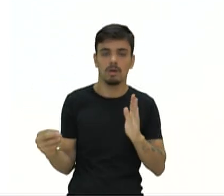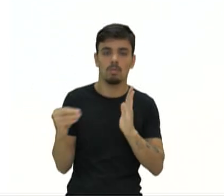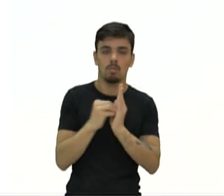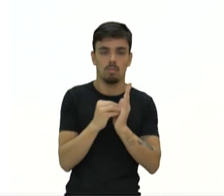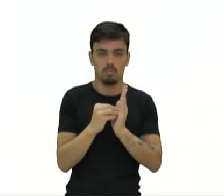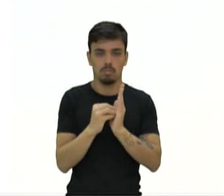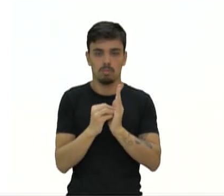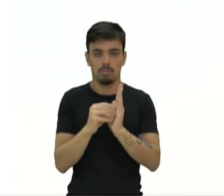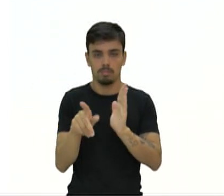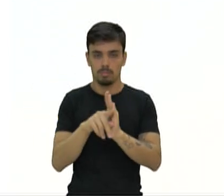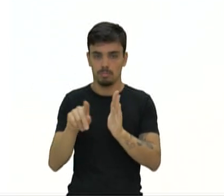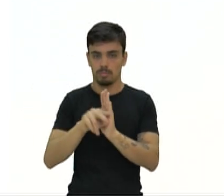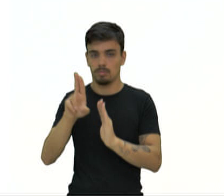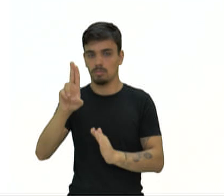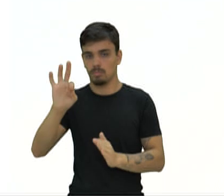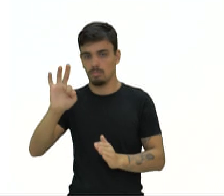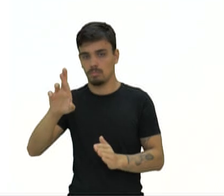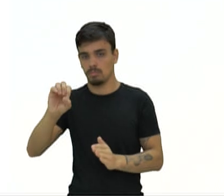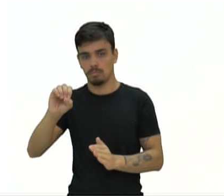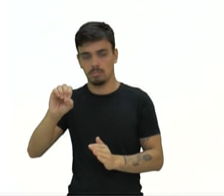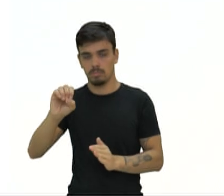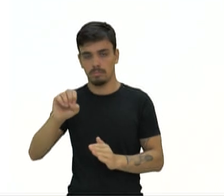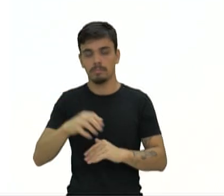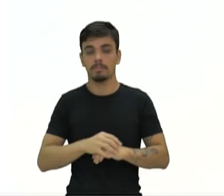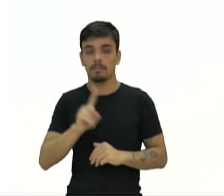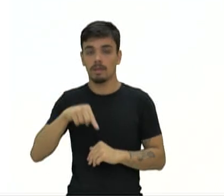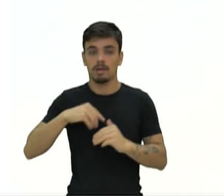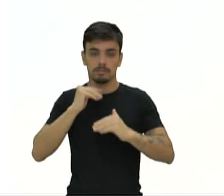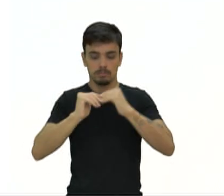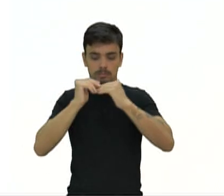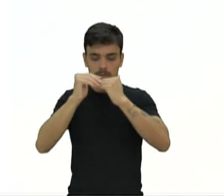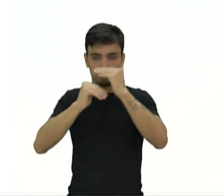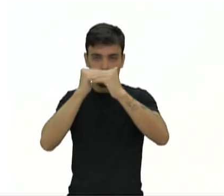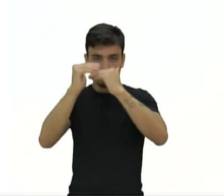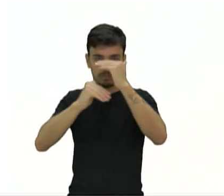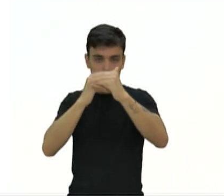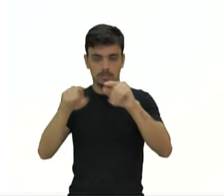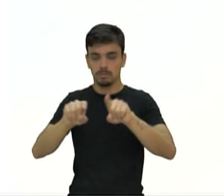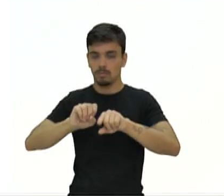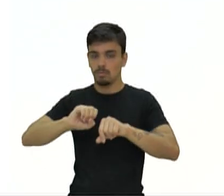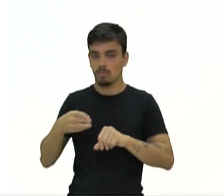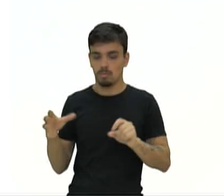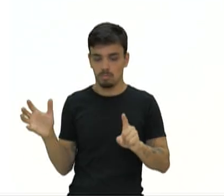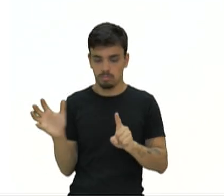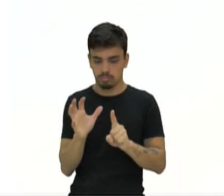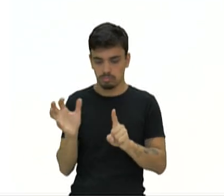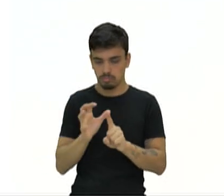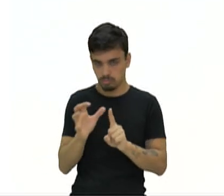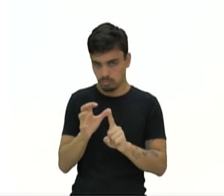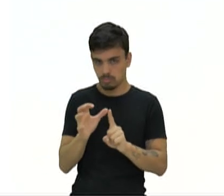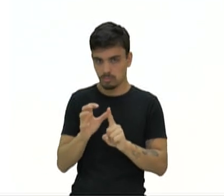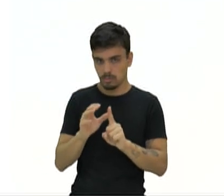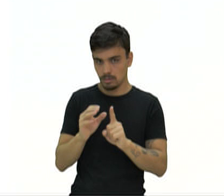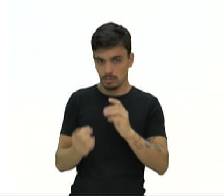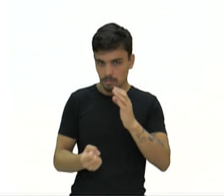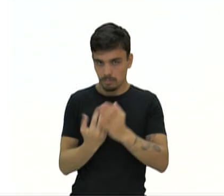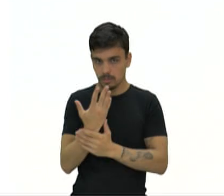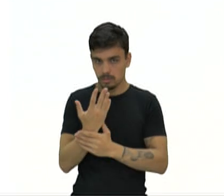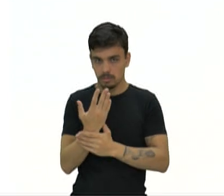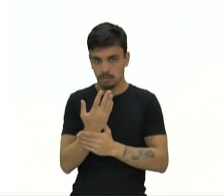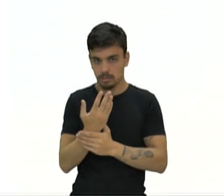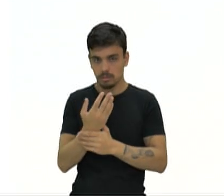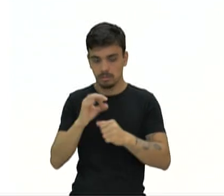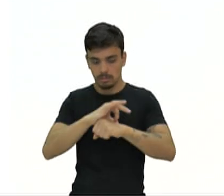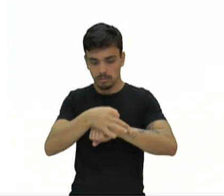implantadas no útero de uma fêmea e tal, elas são desenvolvidas, elas são estimuladas, né, a formar células